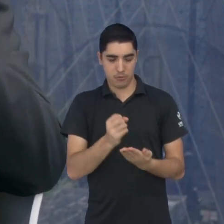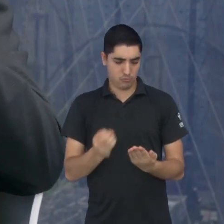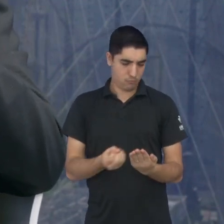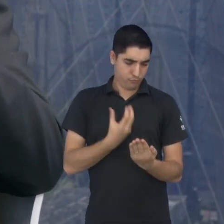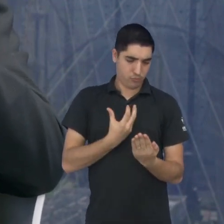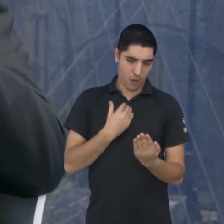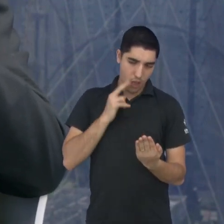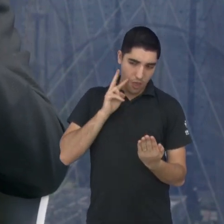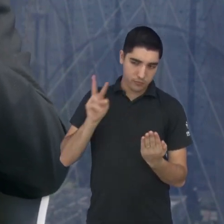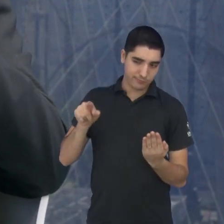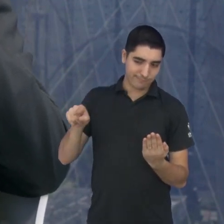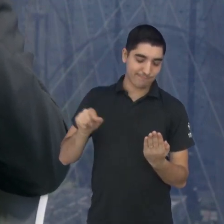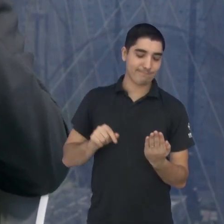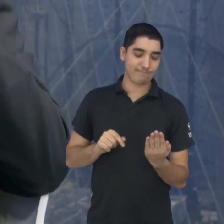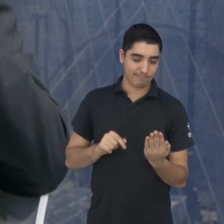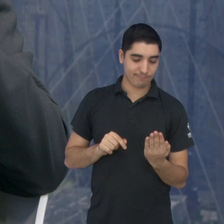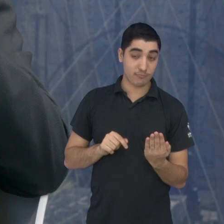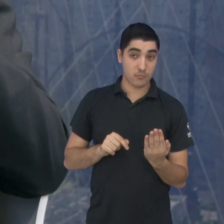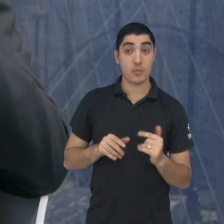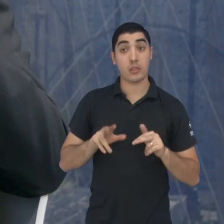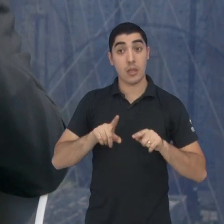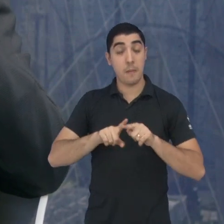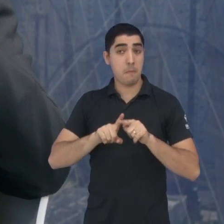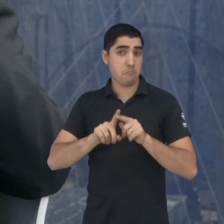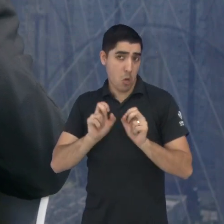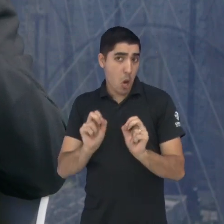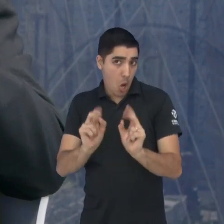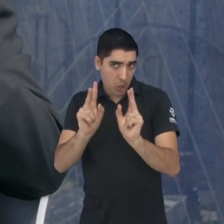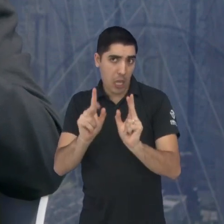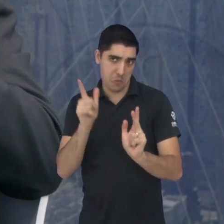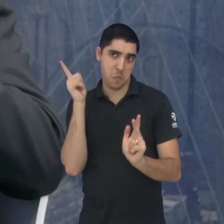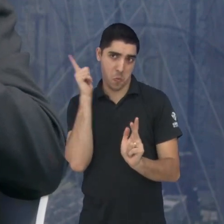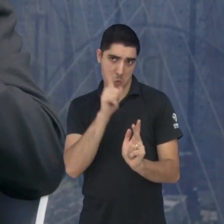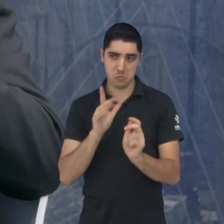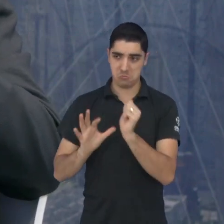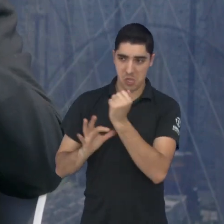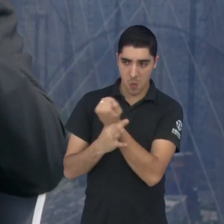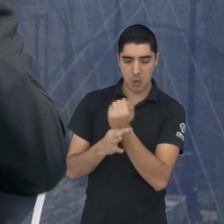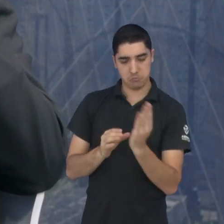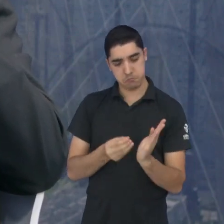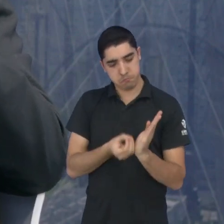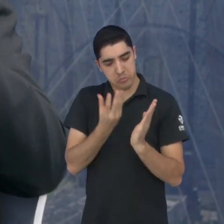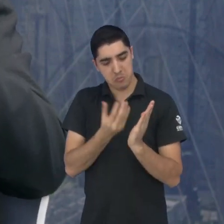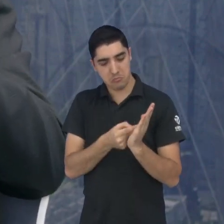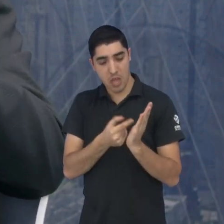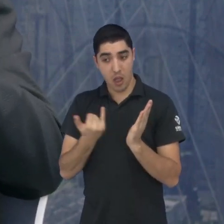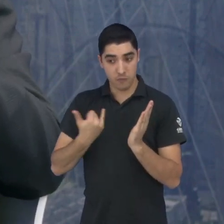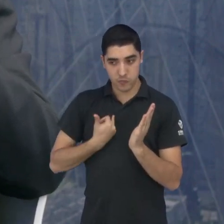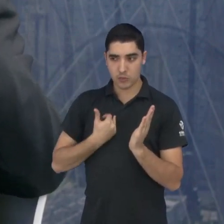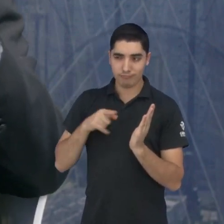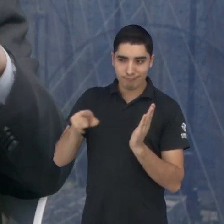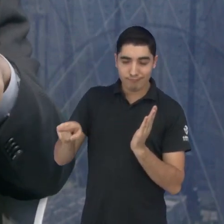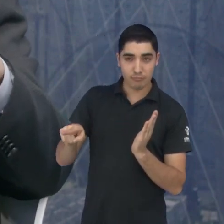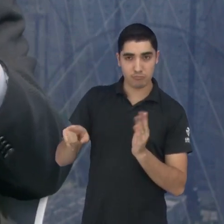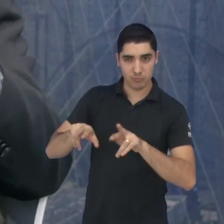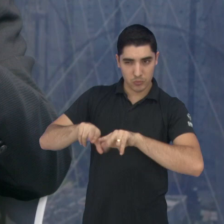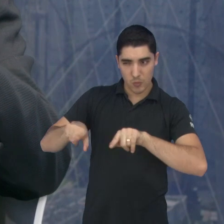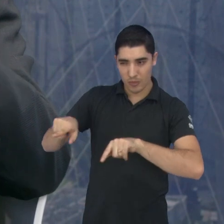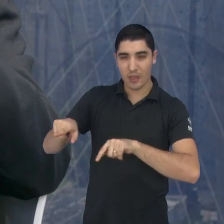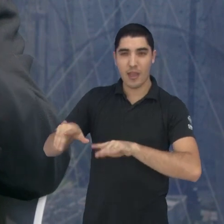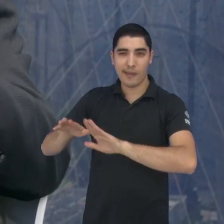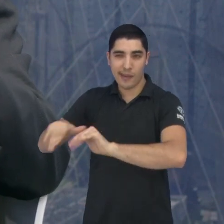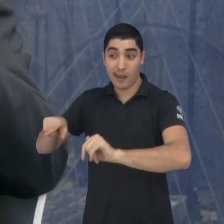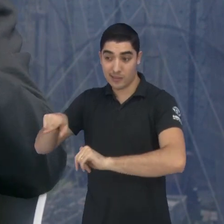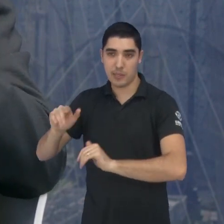ainda que isso aconteça, pelo fato das crianças e dos adolescentes terem um acesso muito maior à internet do que os próprios pais